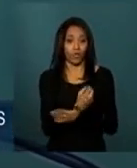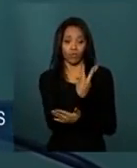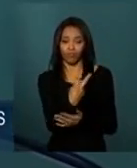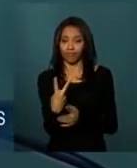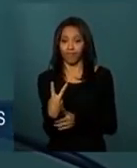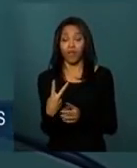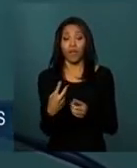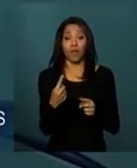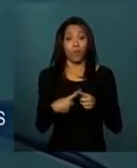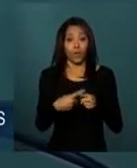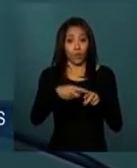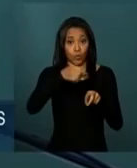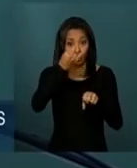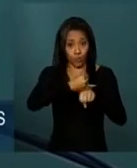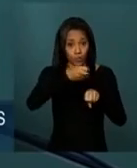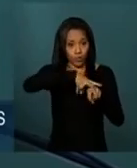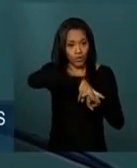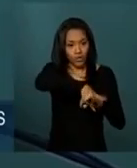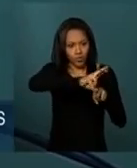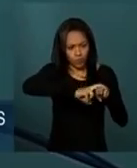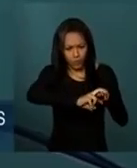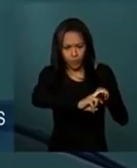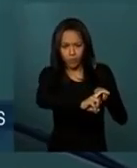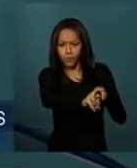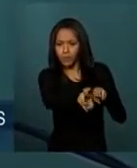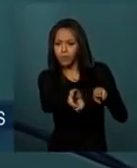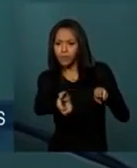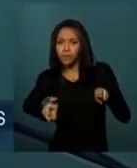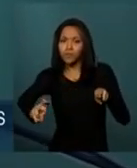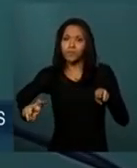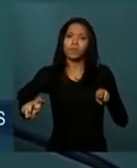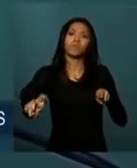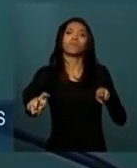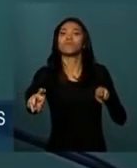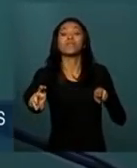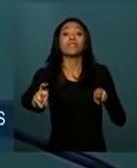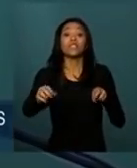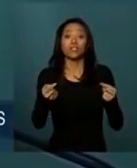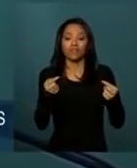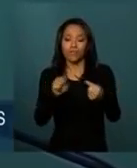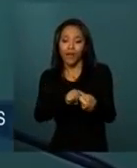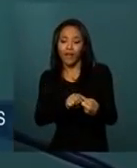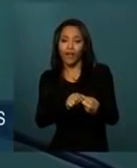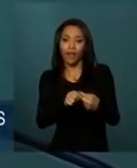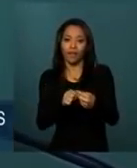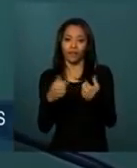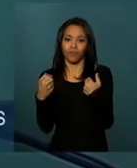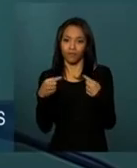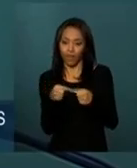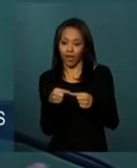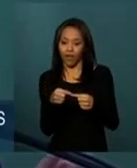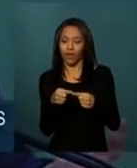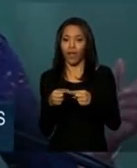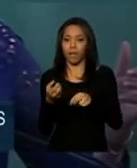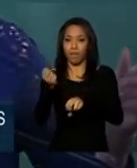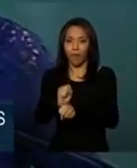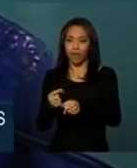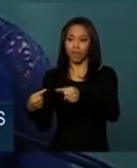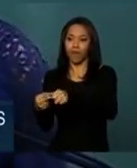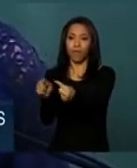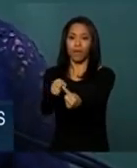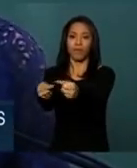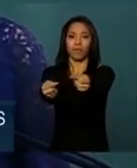o trilho tem esse poder de criar e de integrar um sistema de transporte. E aí, o